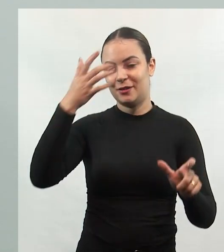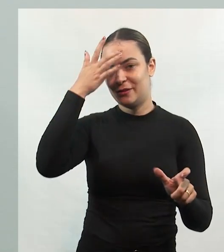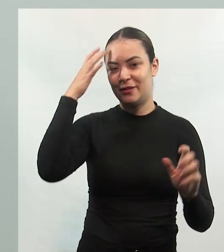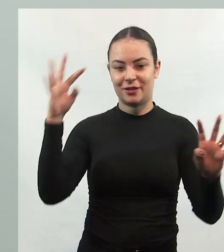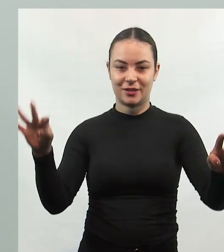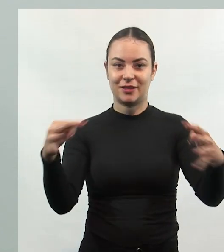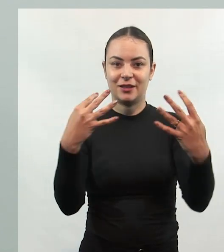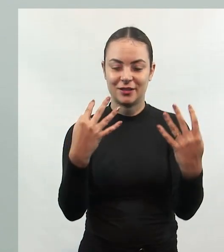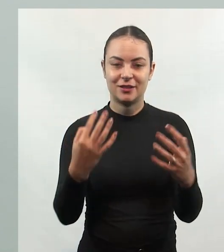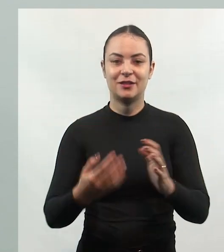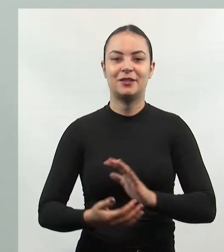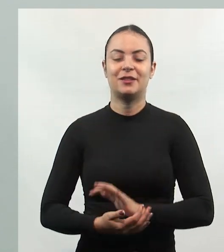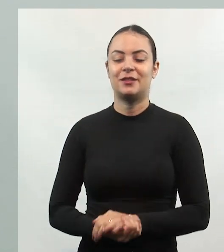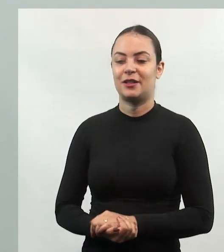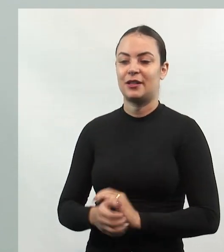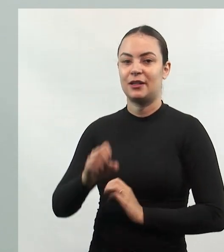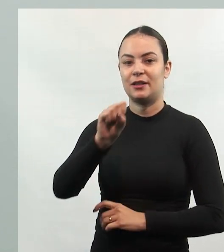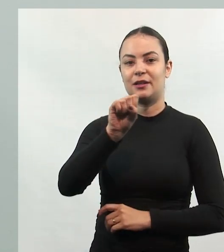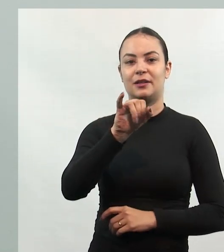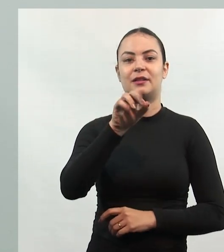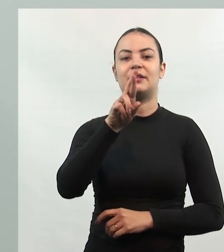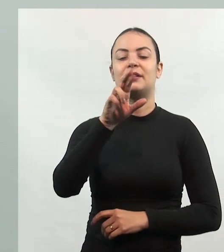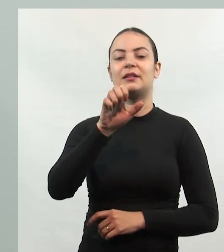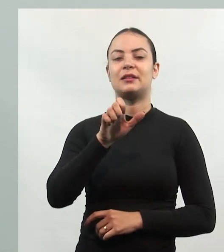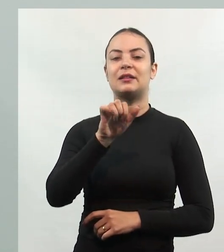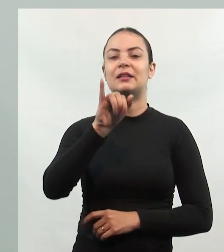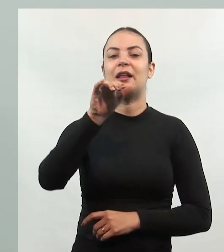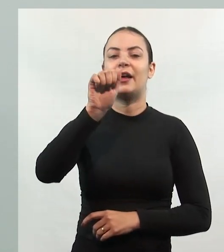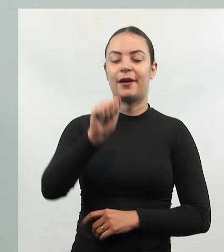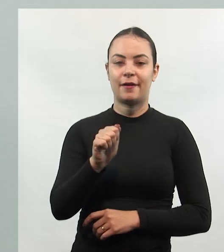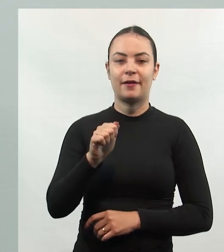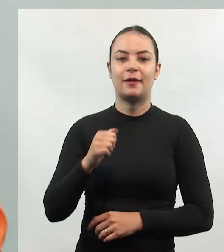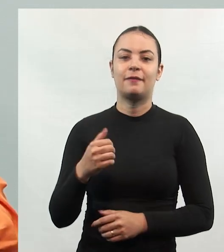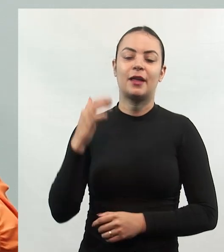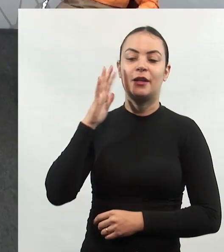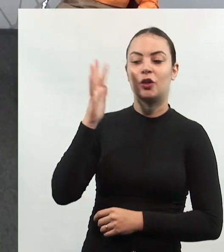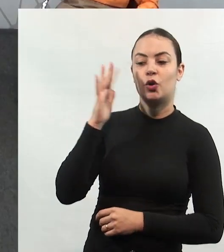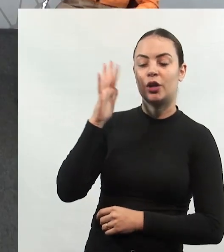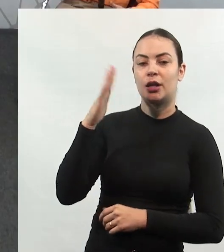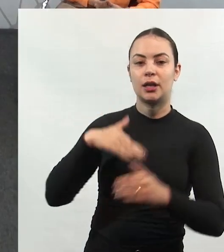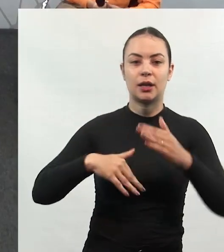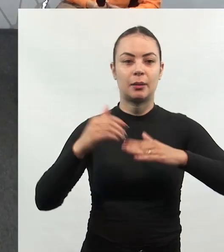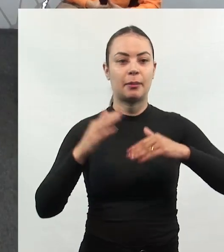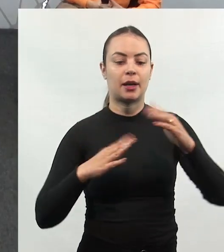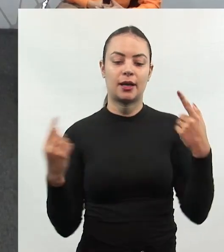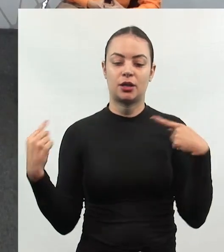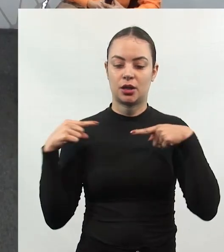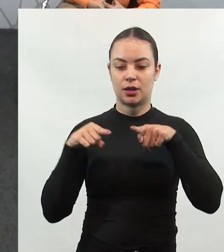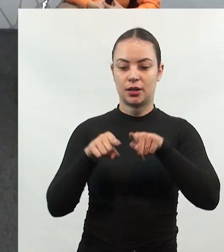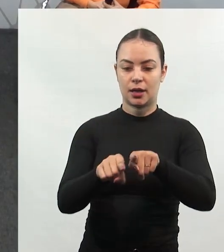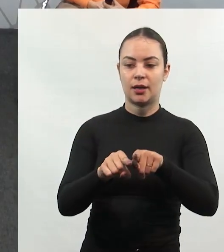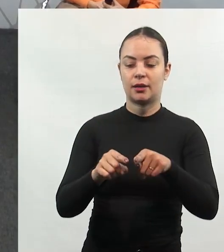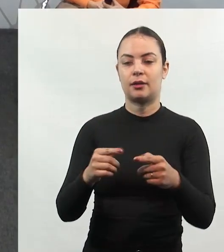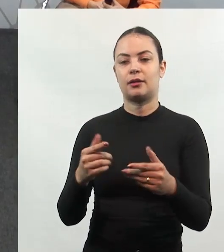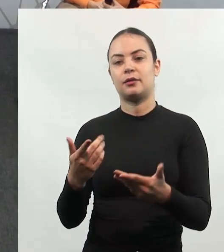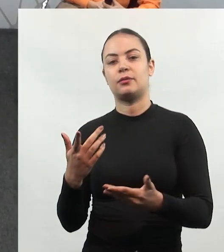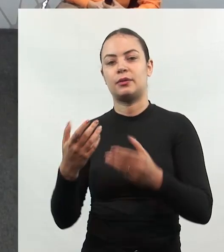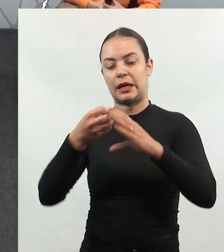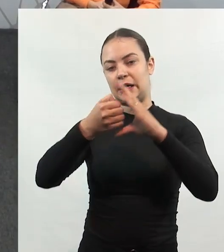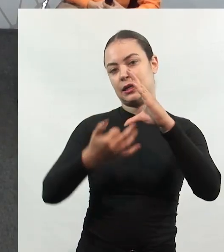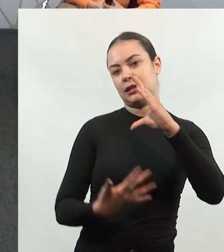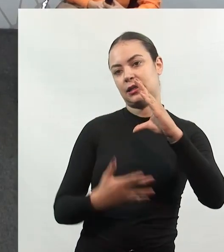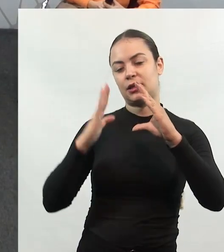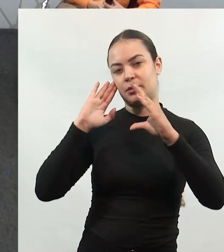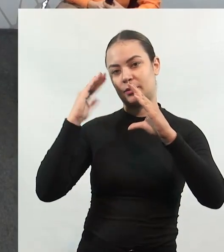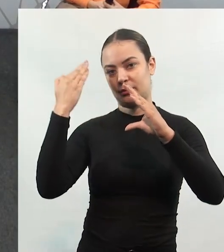essa distância do que o aluno precisa e do que o professor consegue entregar. E 4 professoras falando de educação,